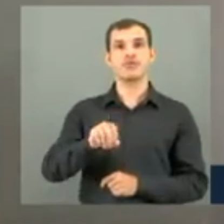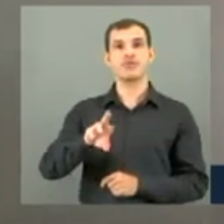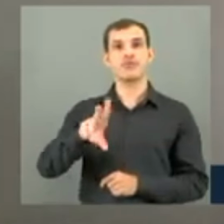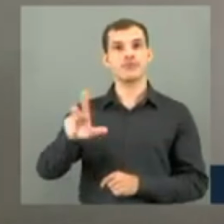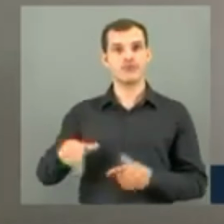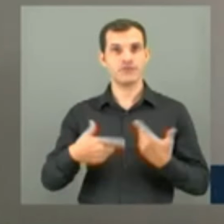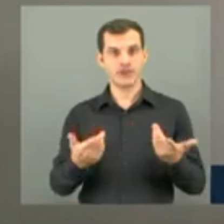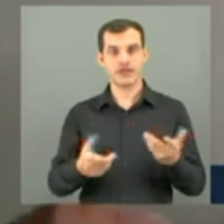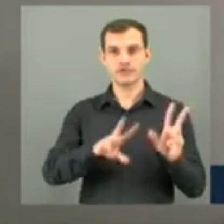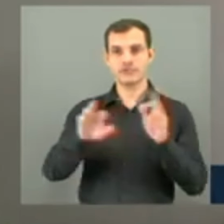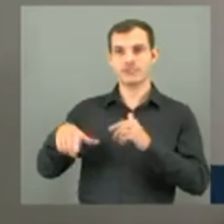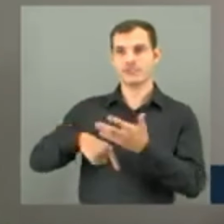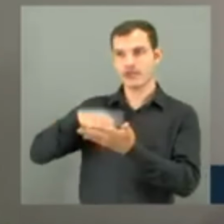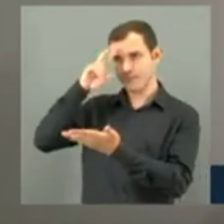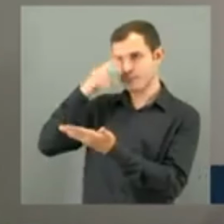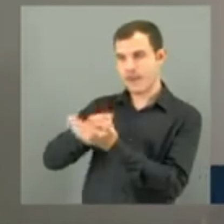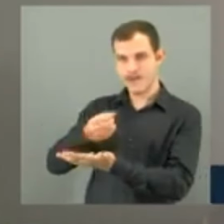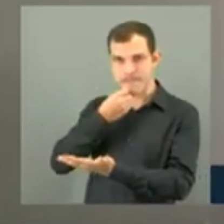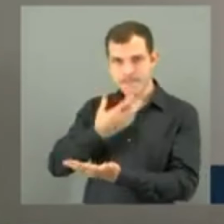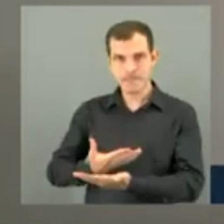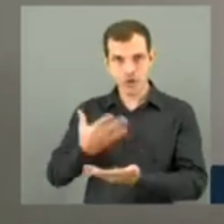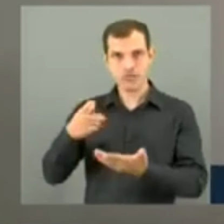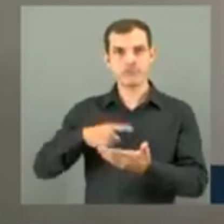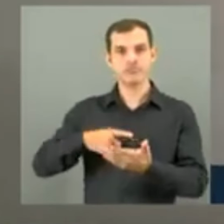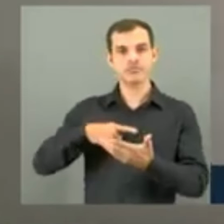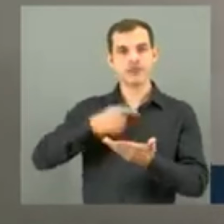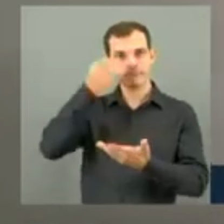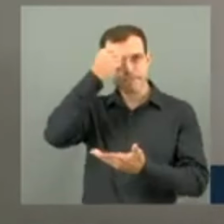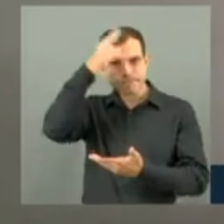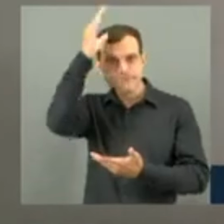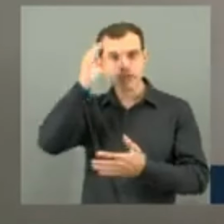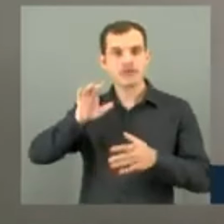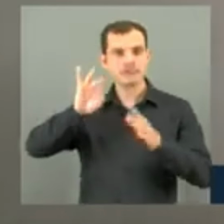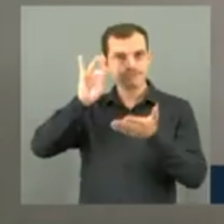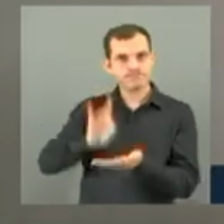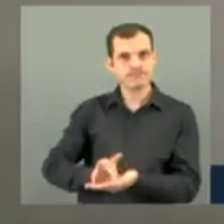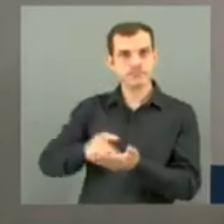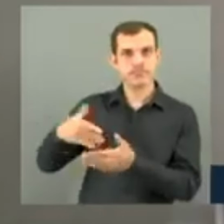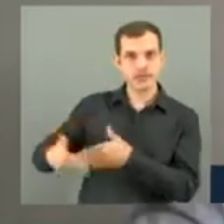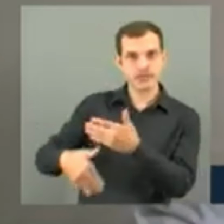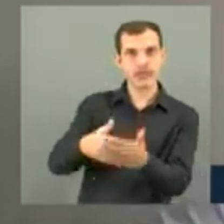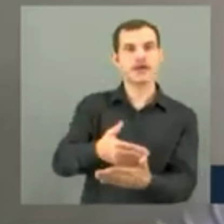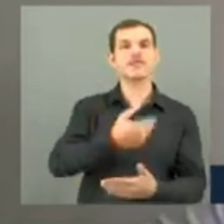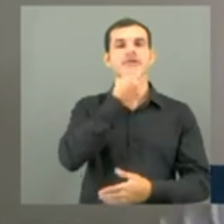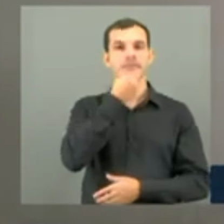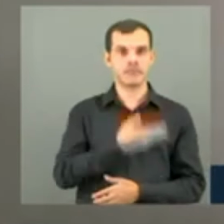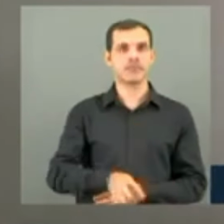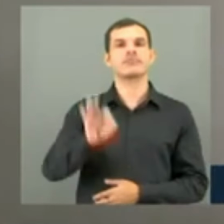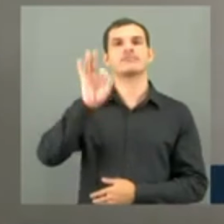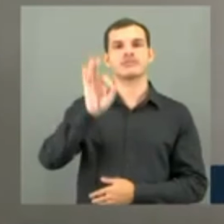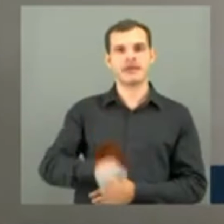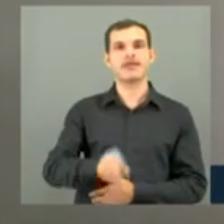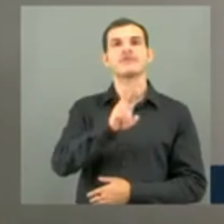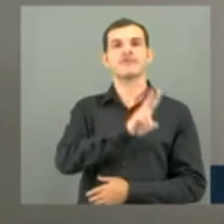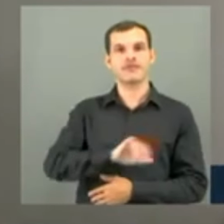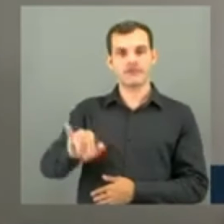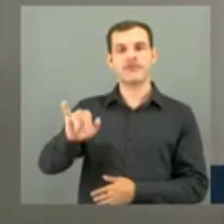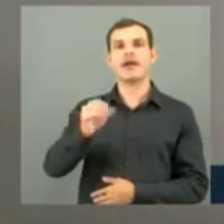do reconhecimento, e se isso for sólido para o futuro, com certeza, se não for bom para mim agora, vai ser bom,